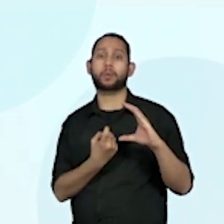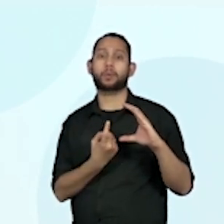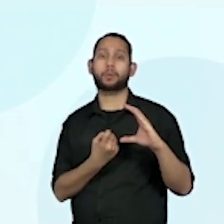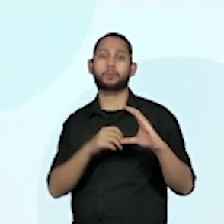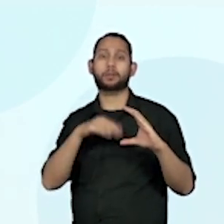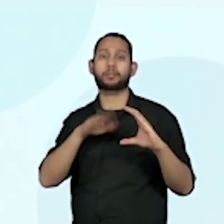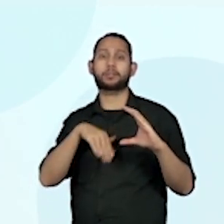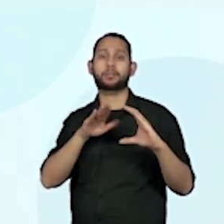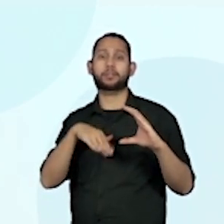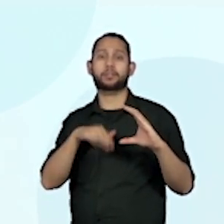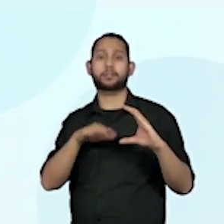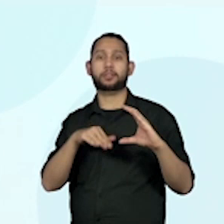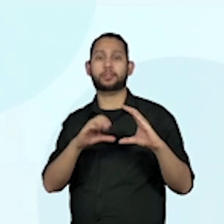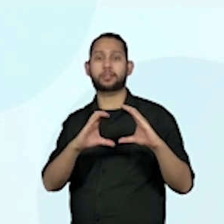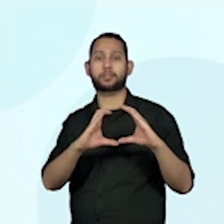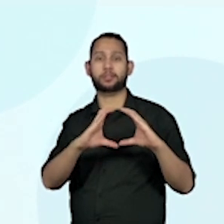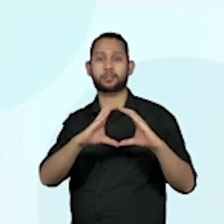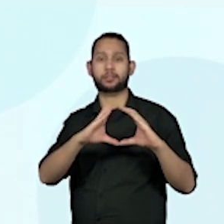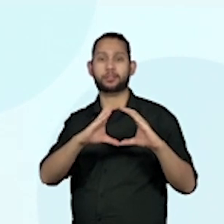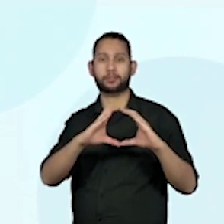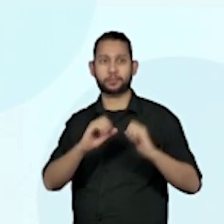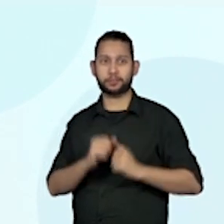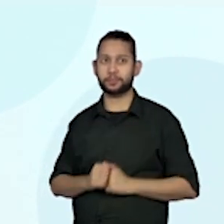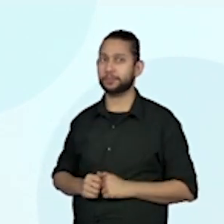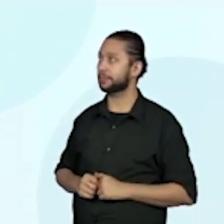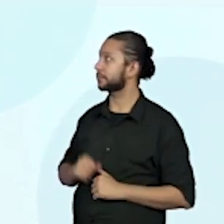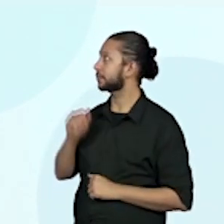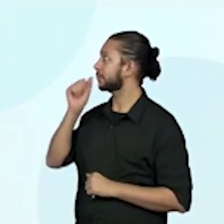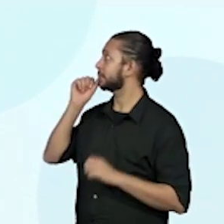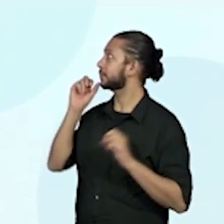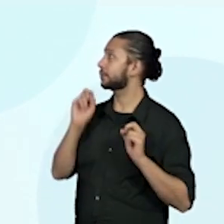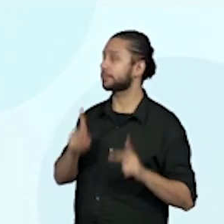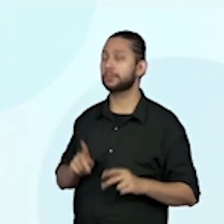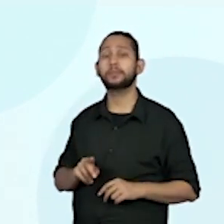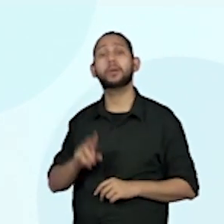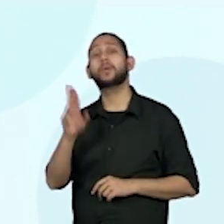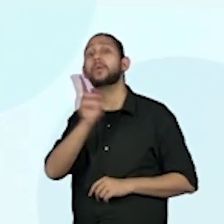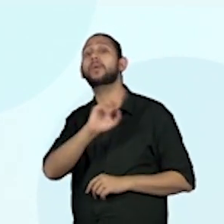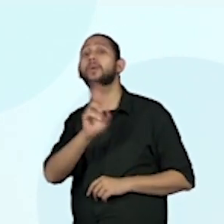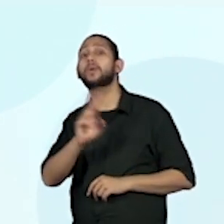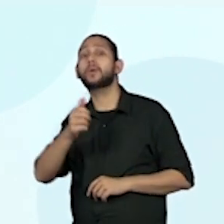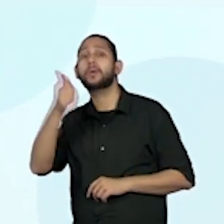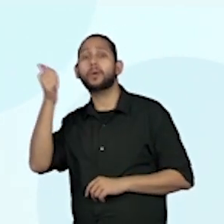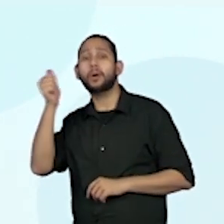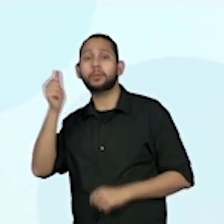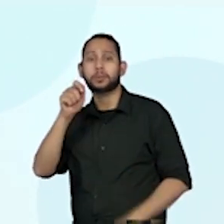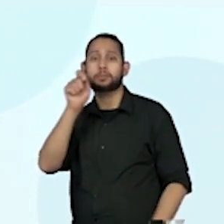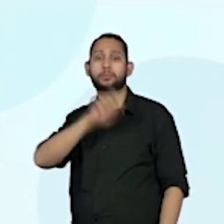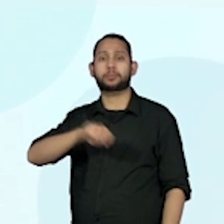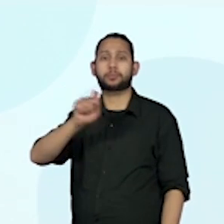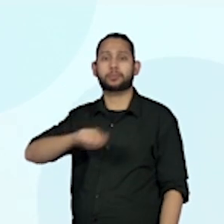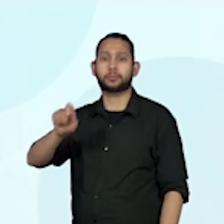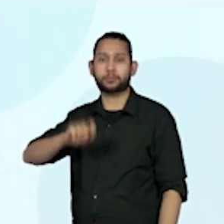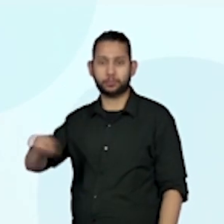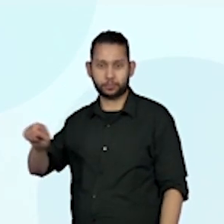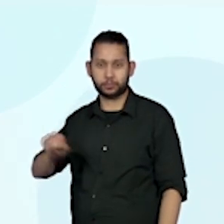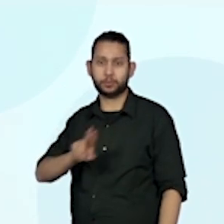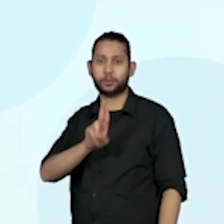dessa imagem, dessa representação gráfica. Ótimo, pintei. Aí eu tenho que escrever por